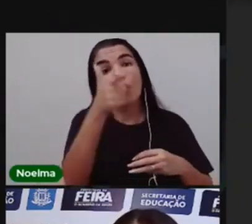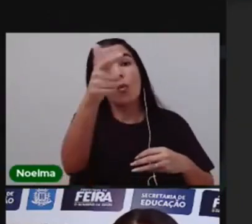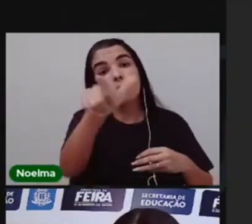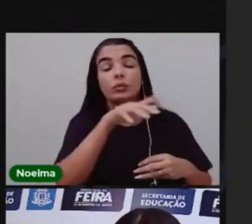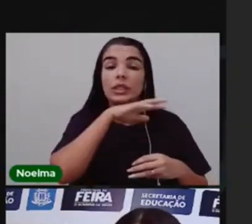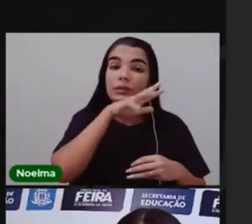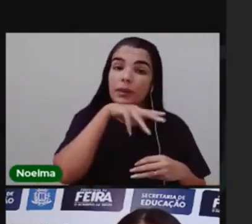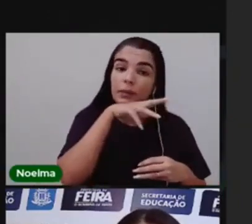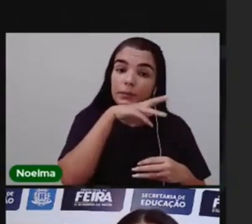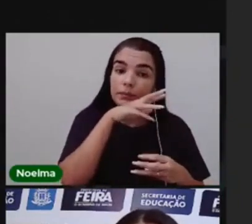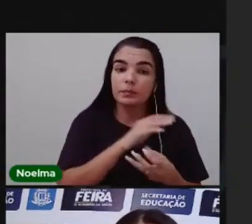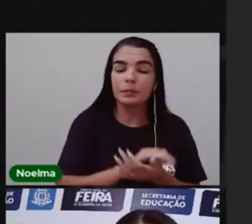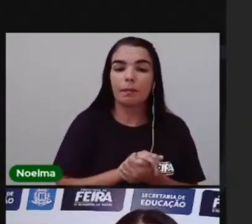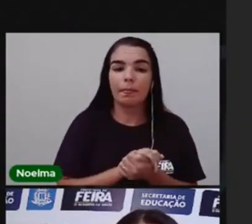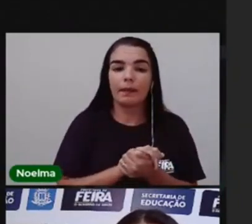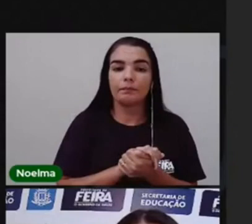animal.